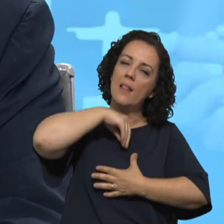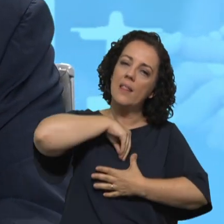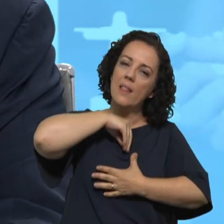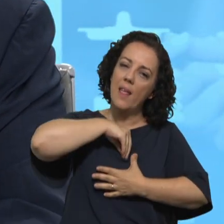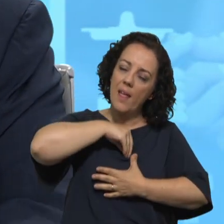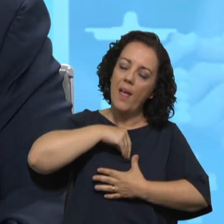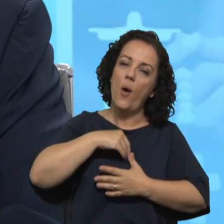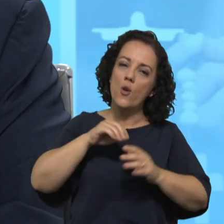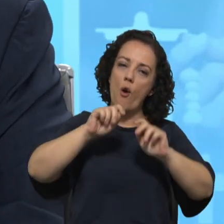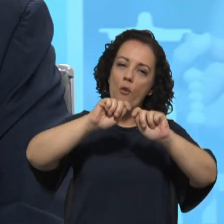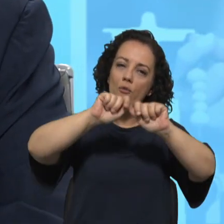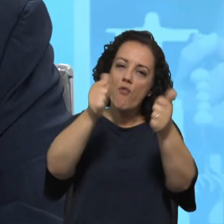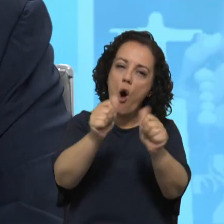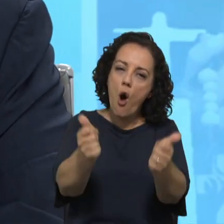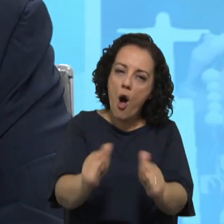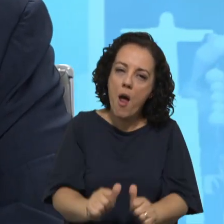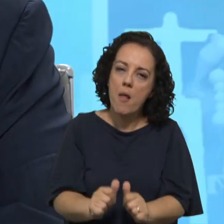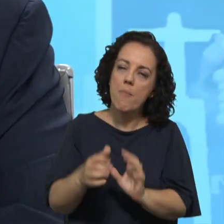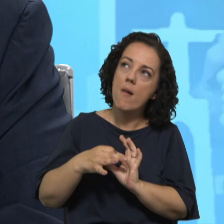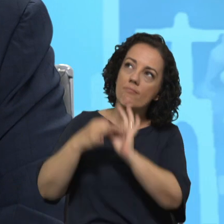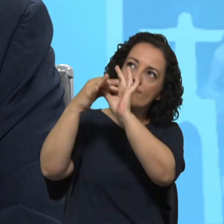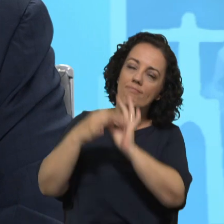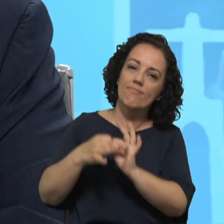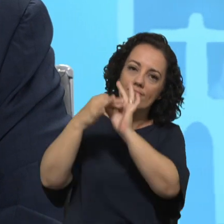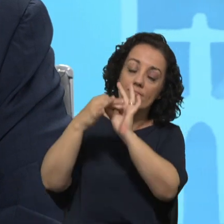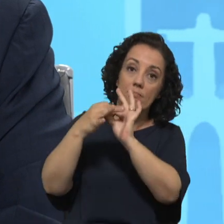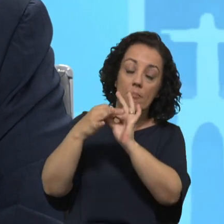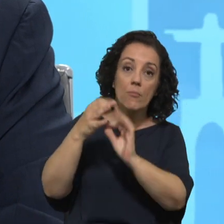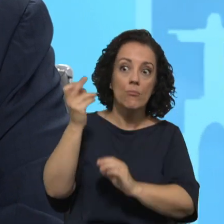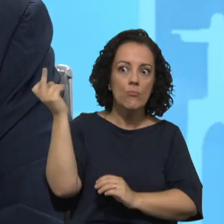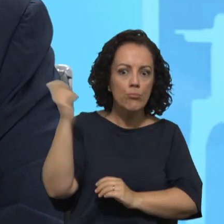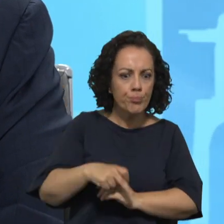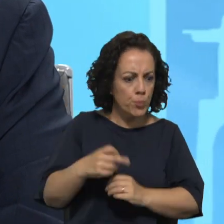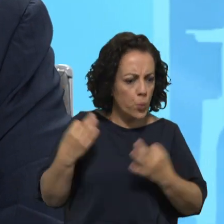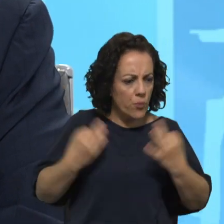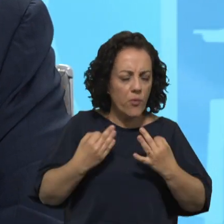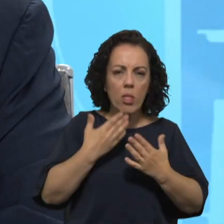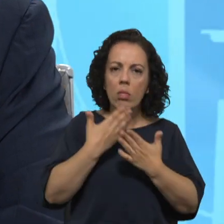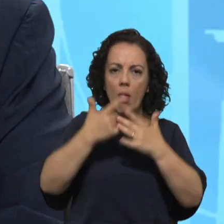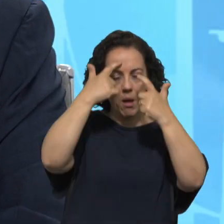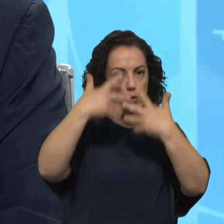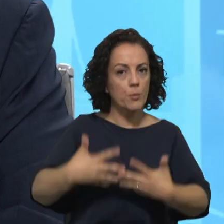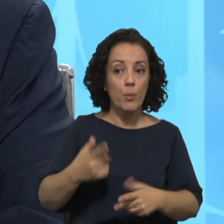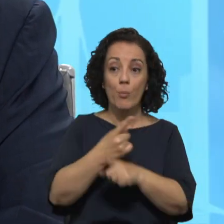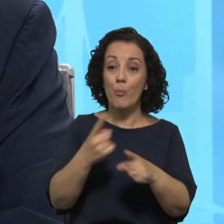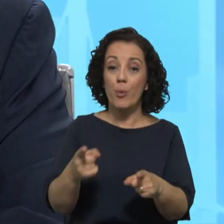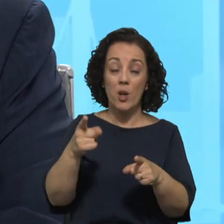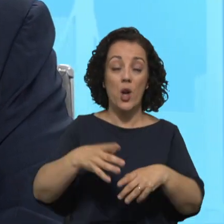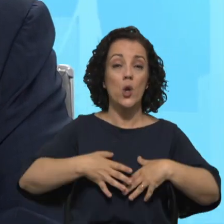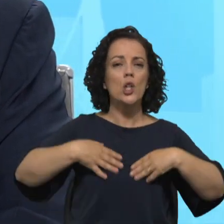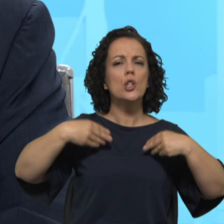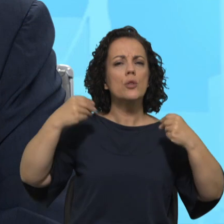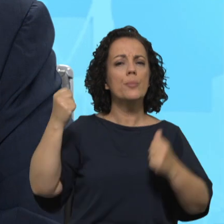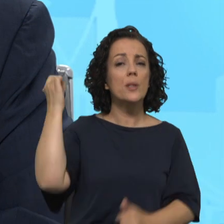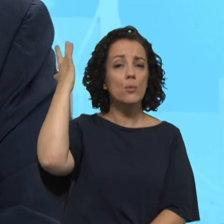quando isso acontece, acabamos por nos surpreender, porque a ação do Espírito Santo na vida